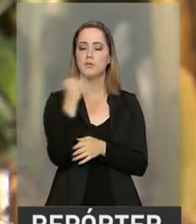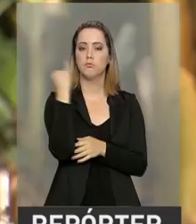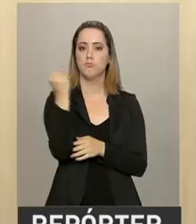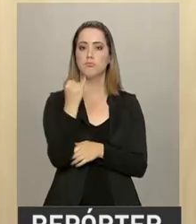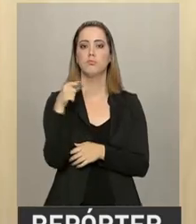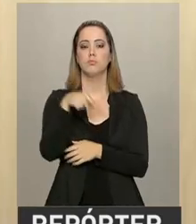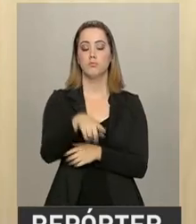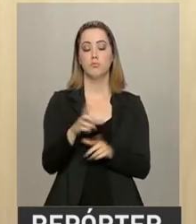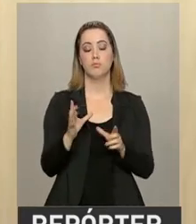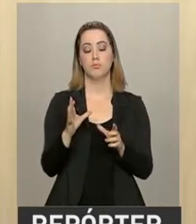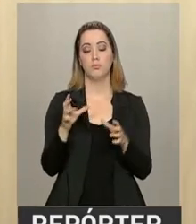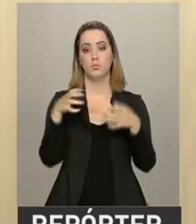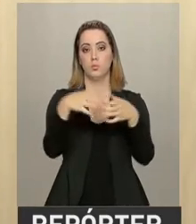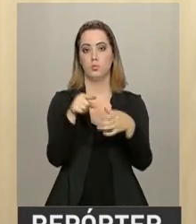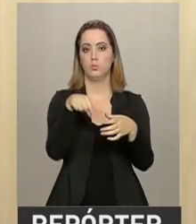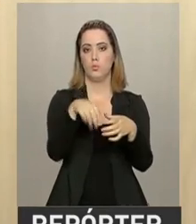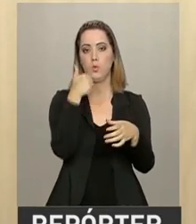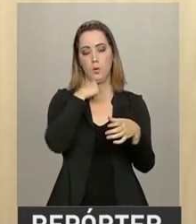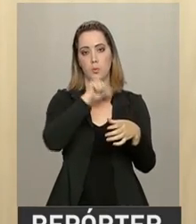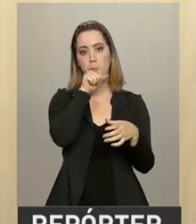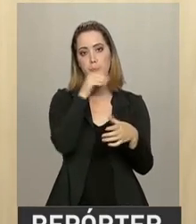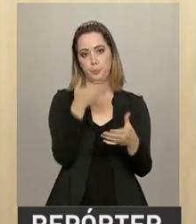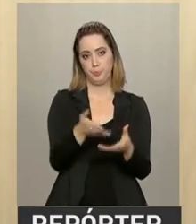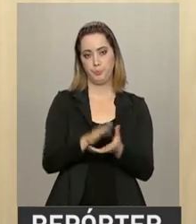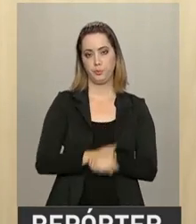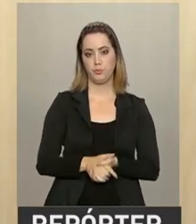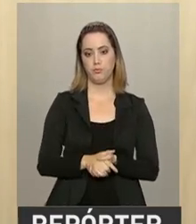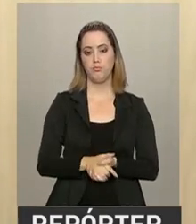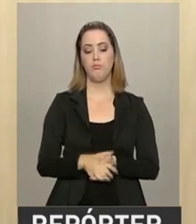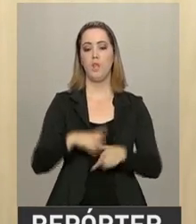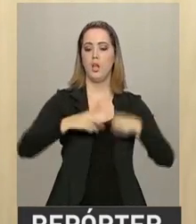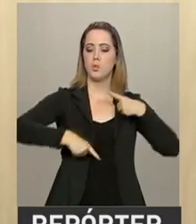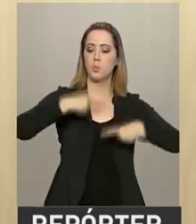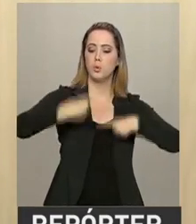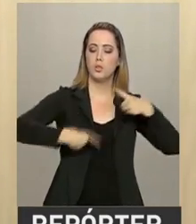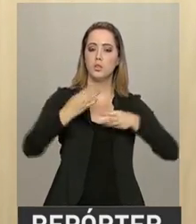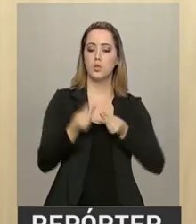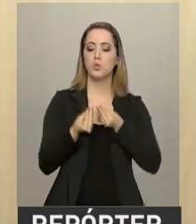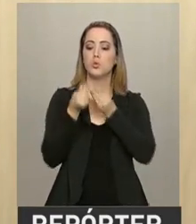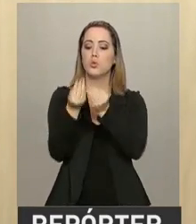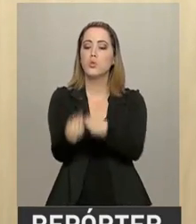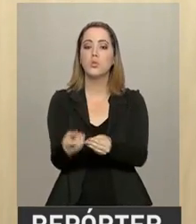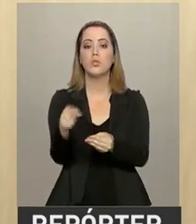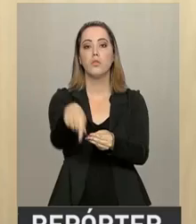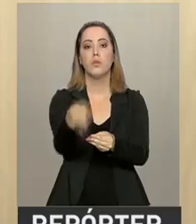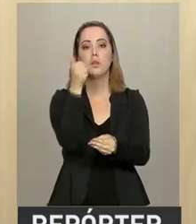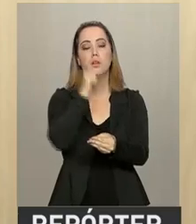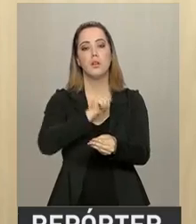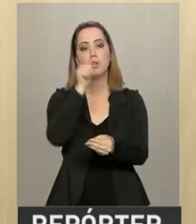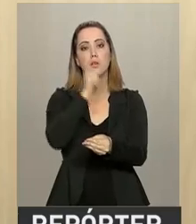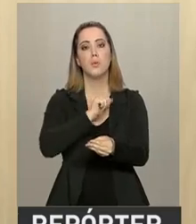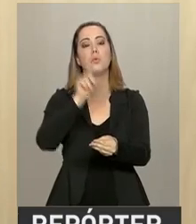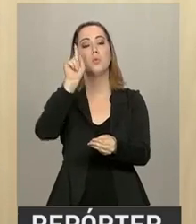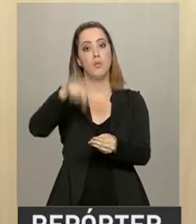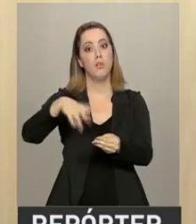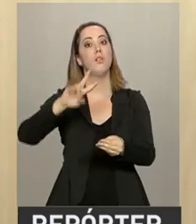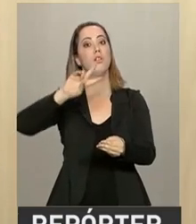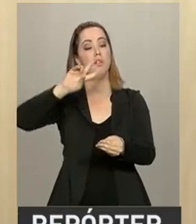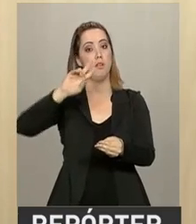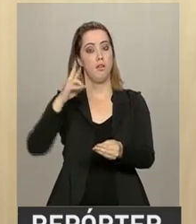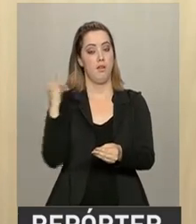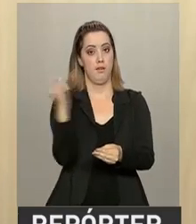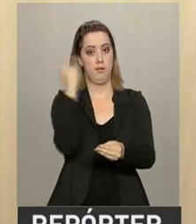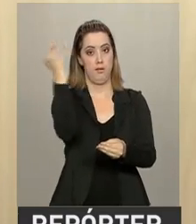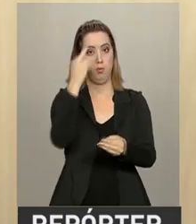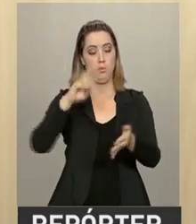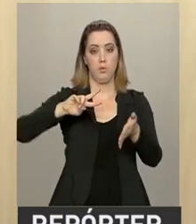inteiro as políticas para a mulher rural no Brasil são inovadoras são referência no Merco suul são referência na comunidade dos